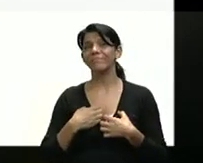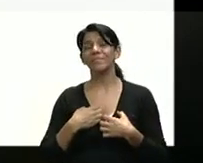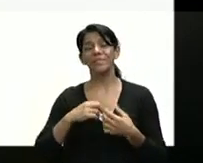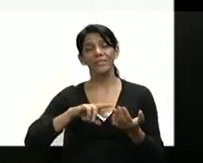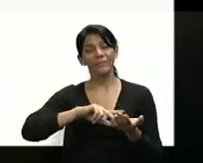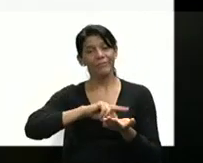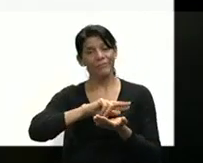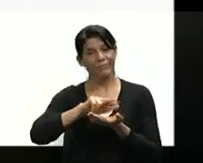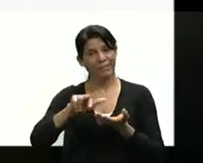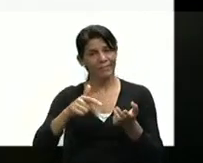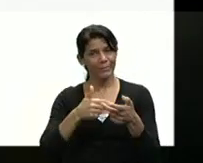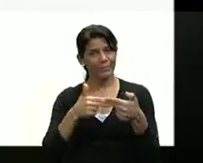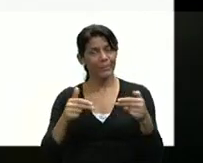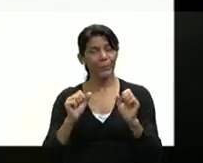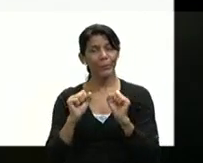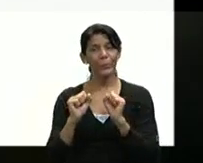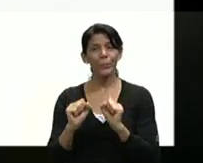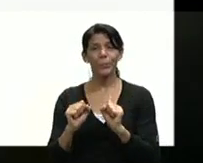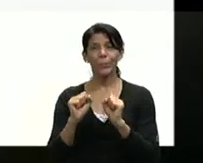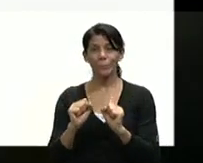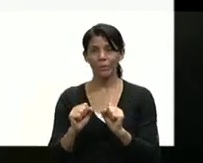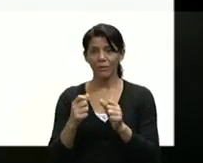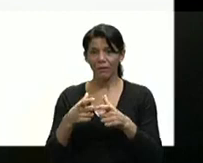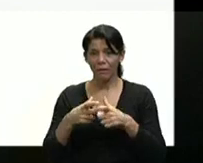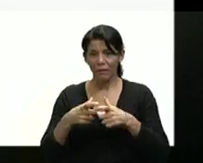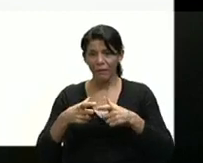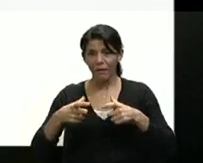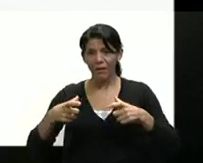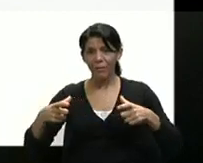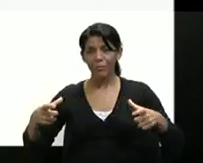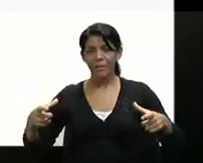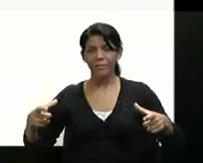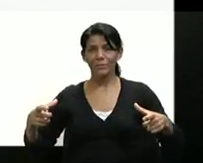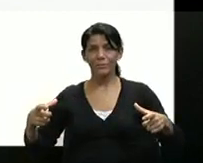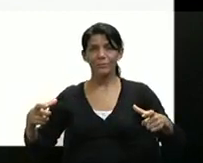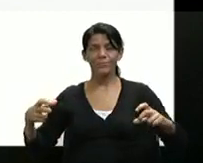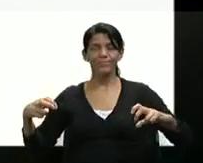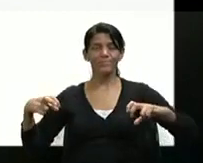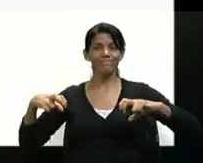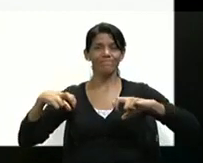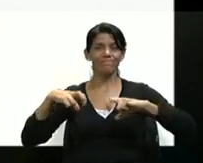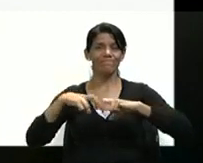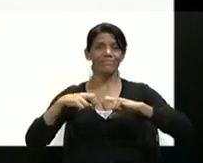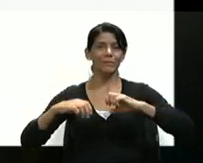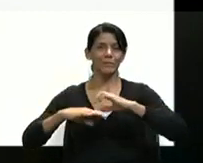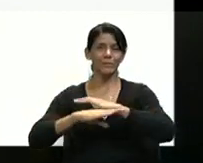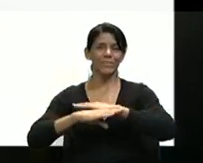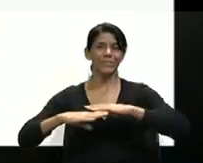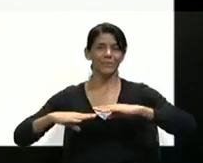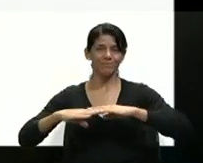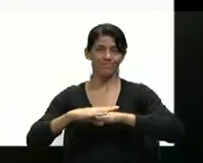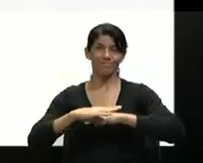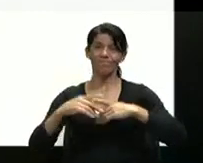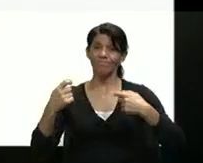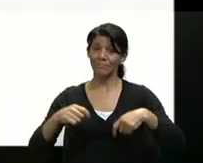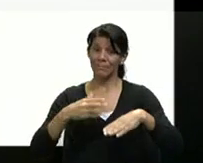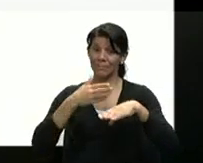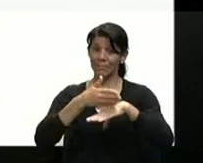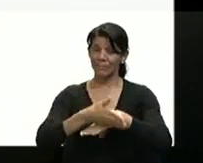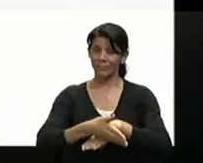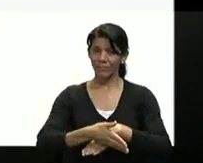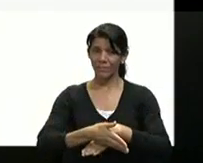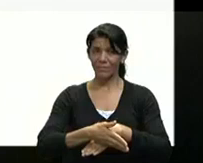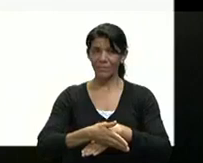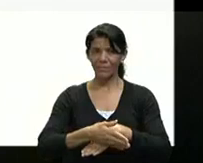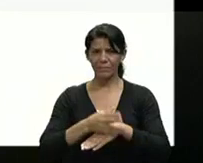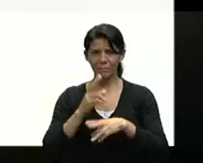Vários fatores aqui podem levar ao aumento do número de acidentes no trânsito. E a gente tem que, através da